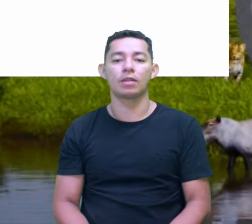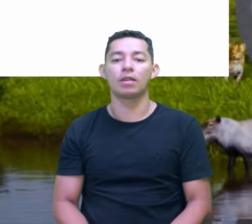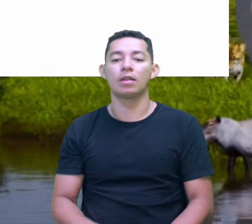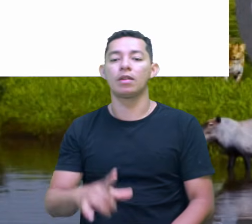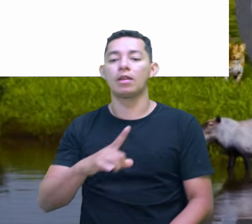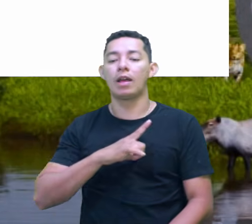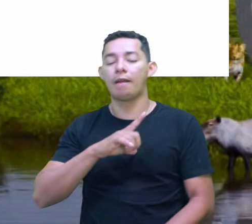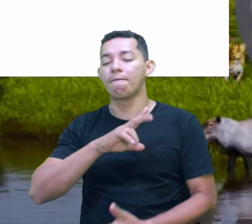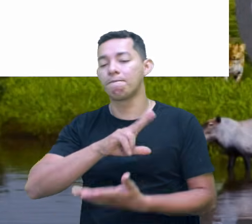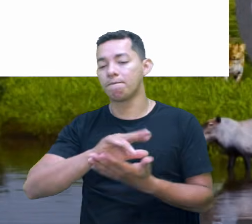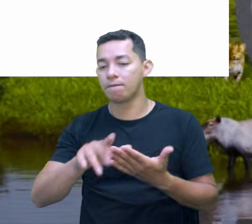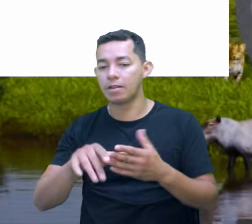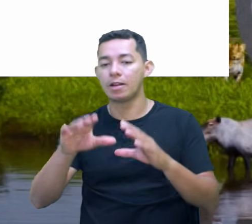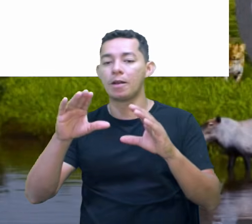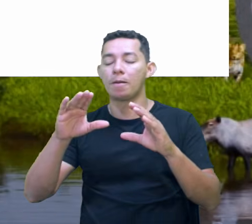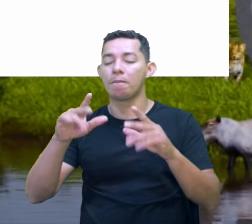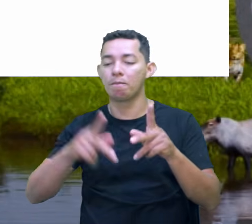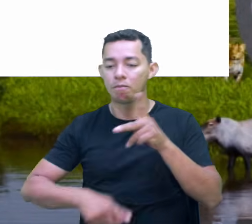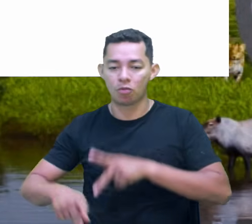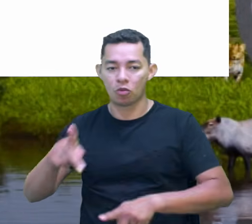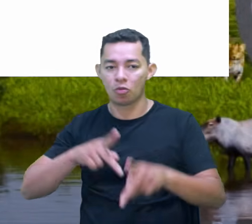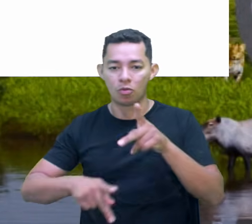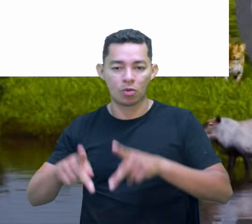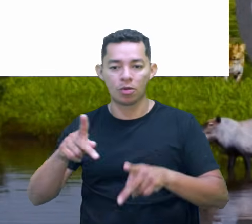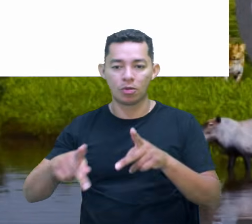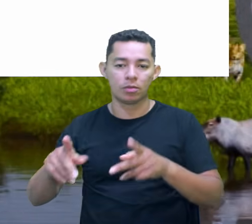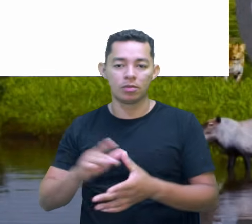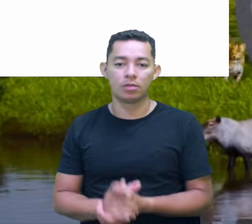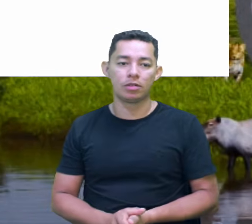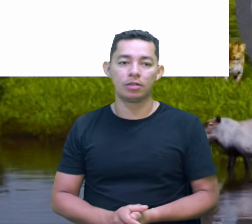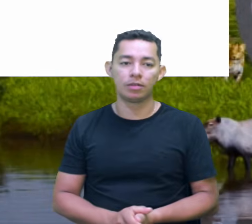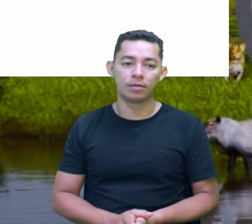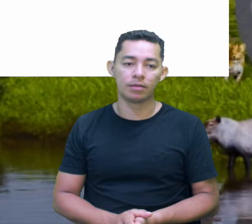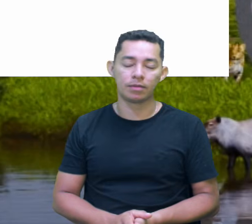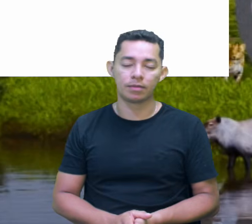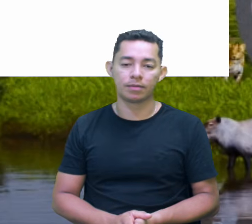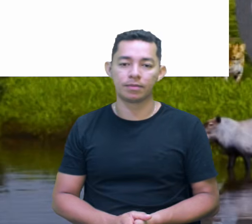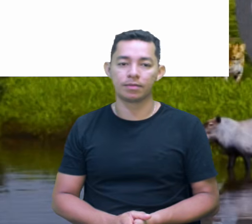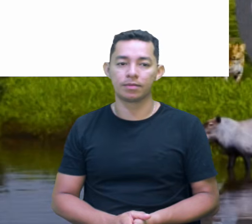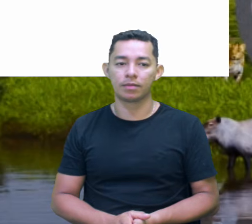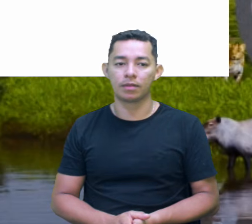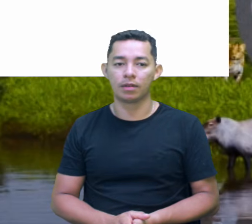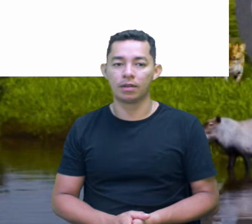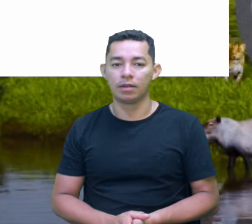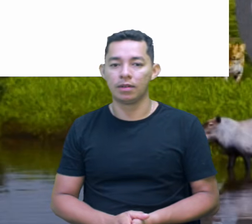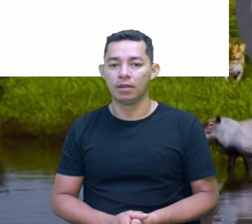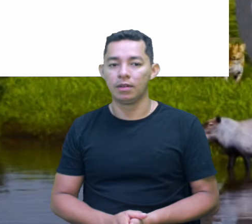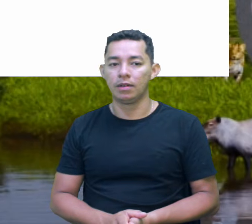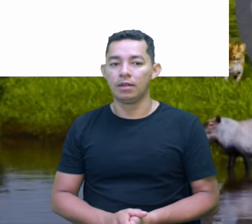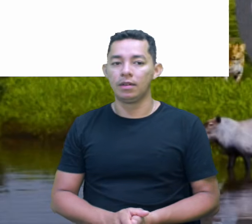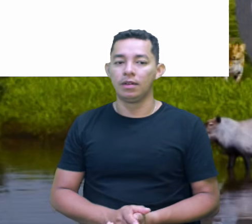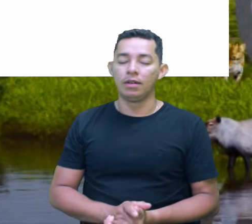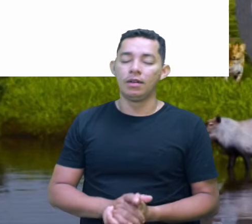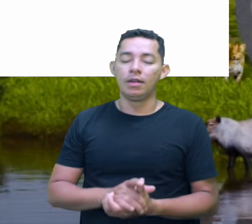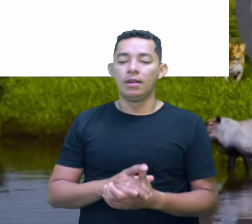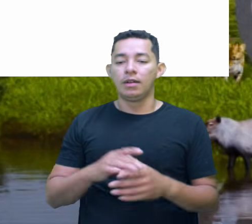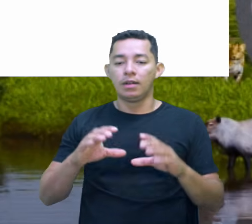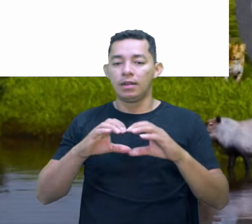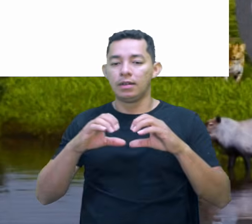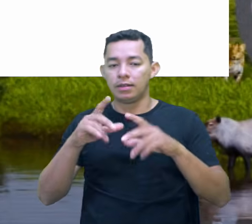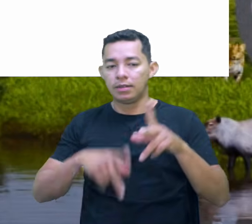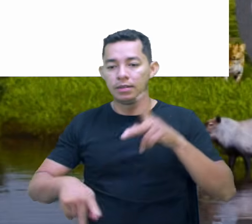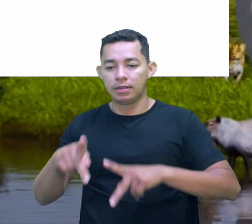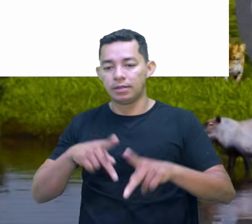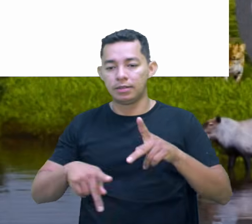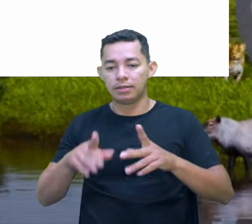várias populações, entendeu? Que são populações de espécies que